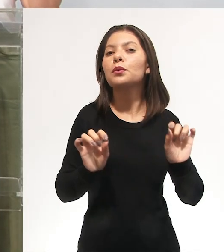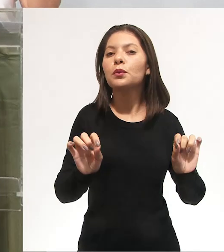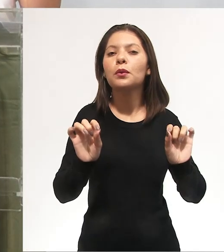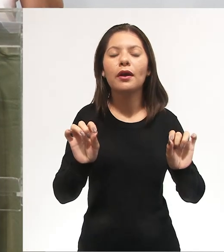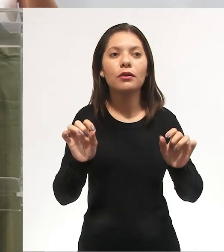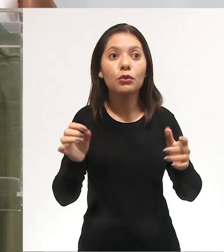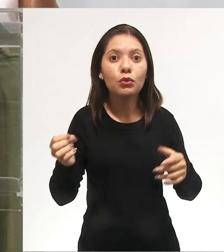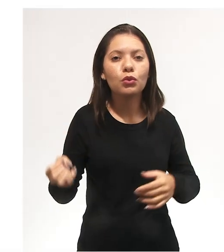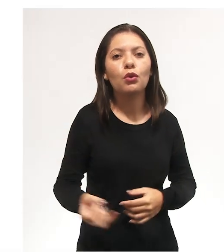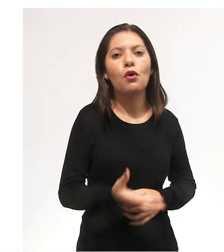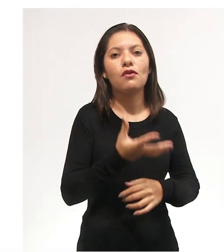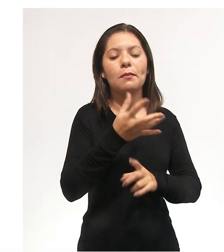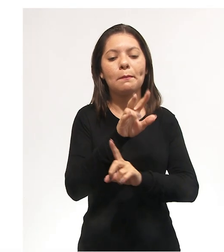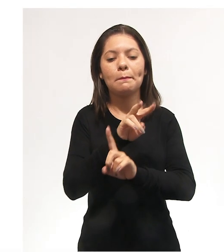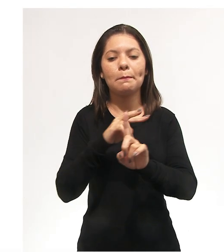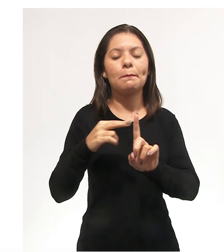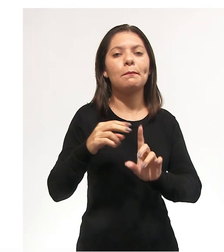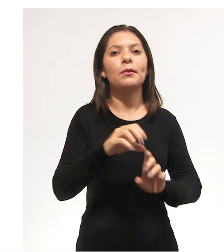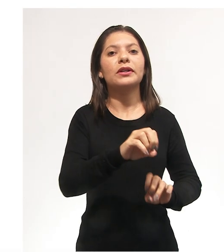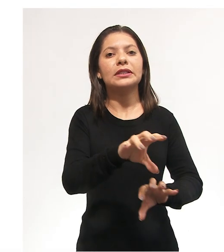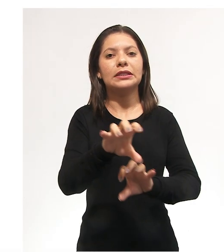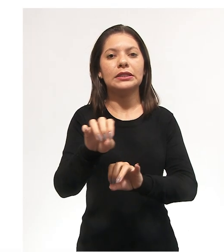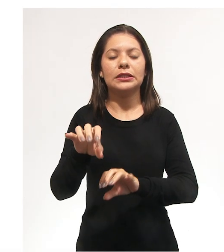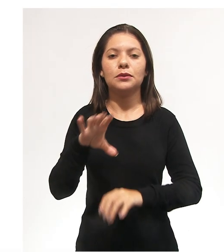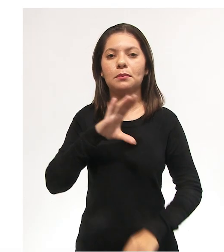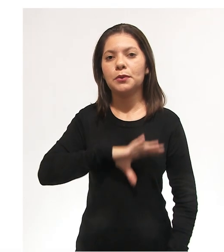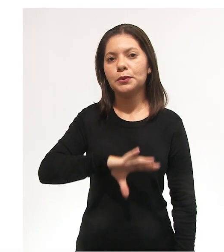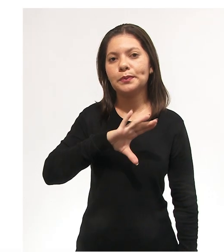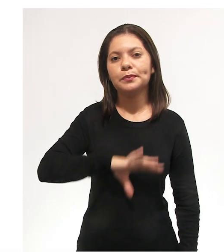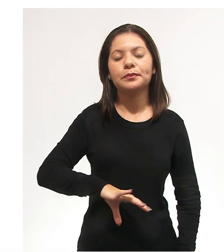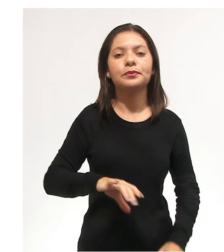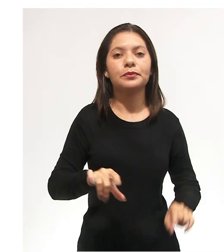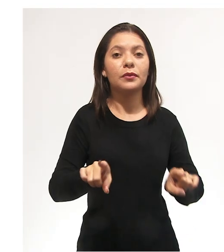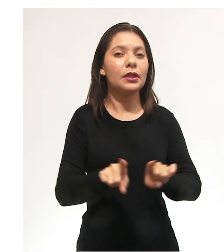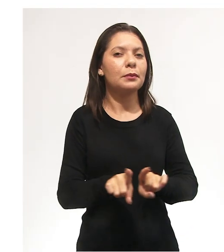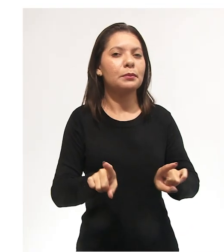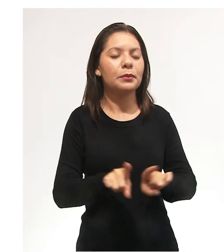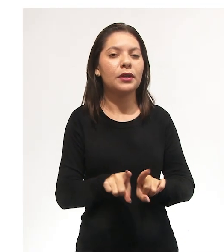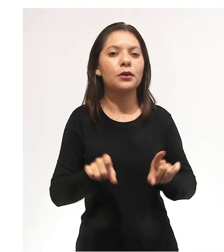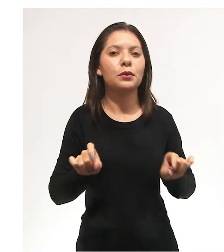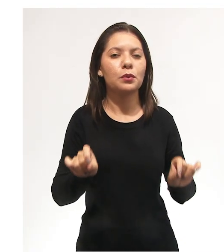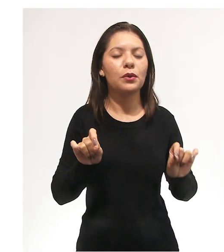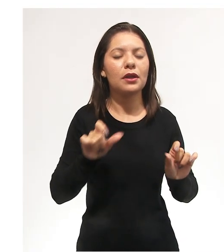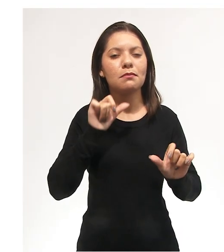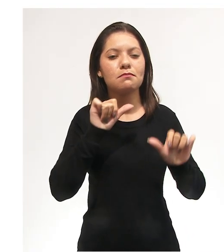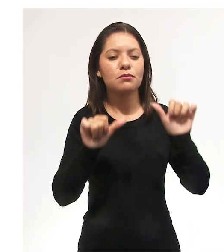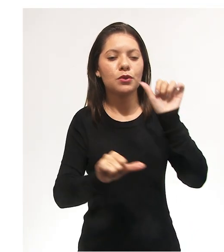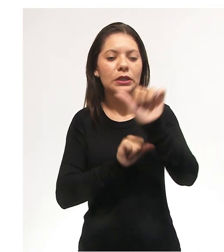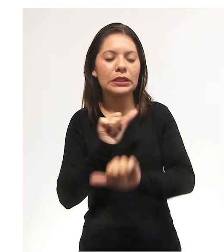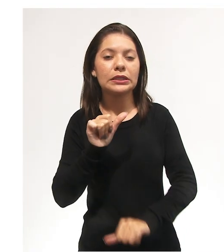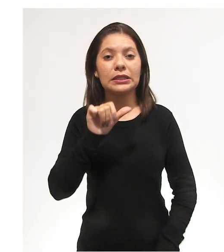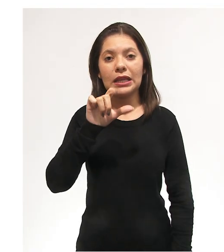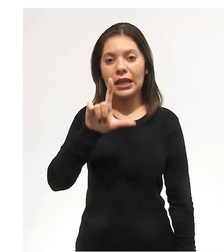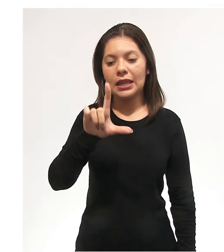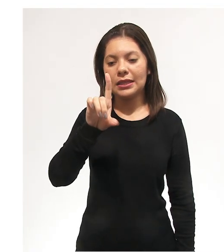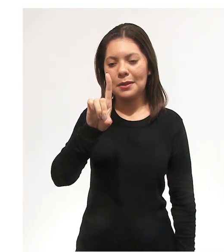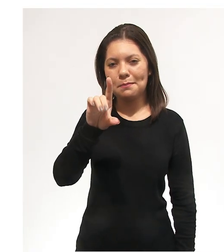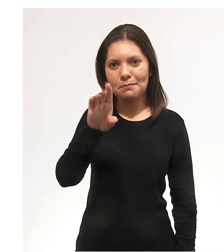nova perspectiva para o ensino da língua portuguesa. Assim também, trouxe também mudanças na LDB